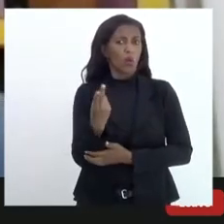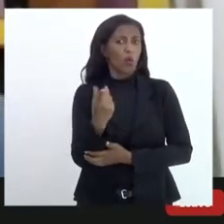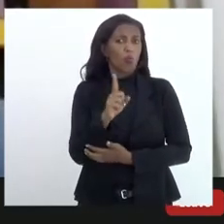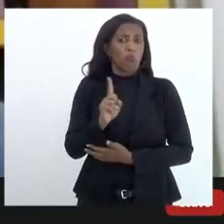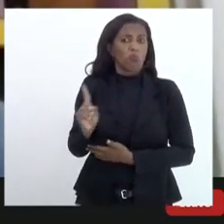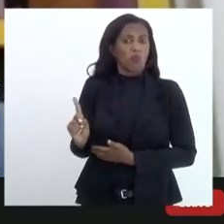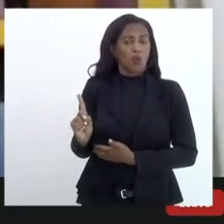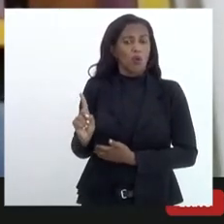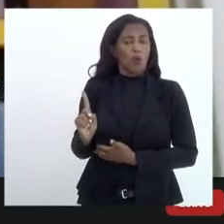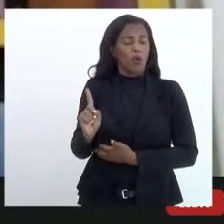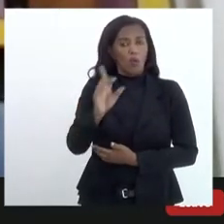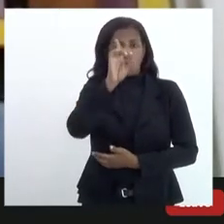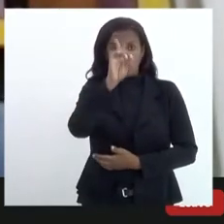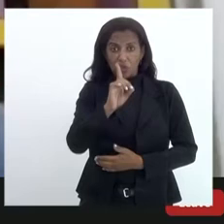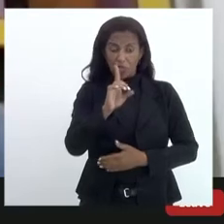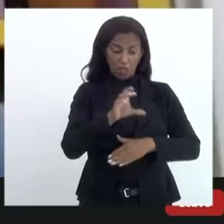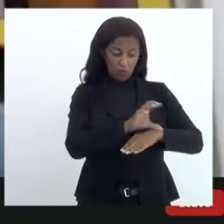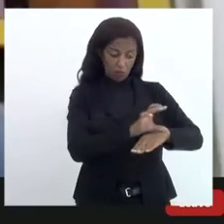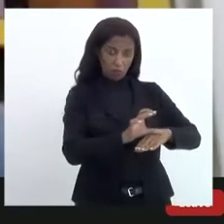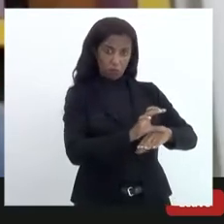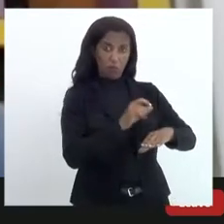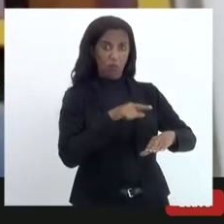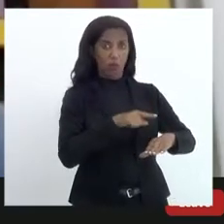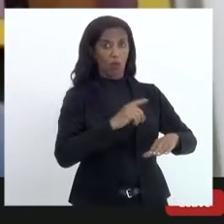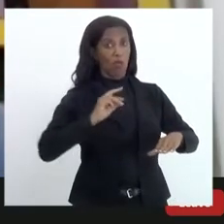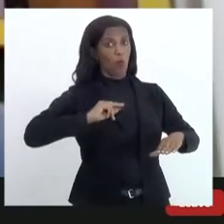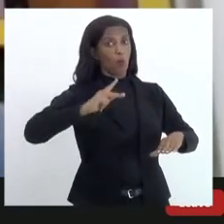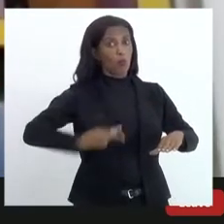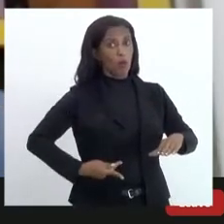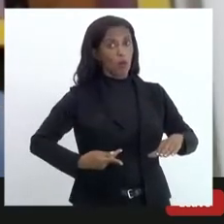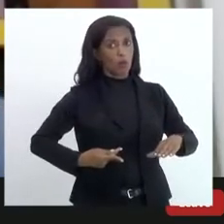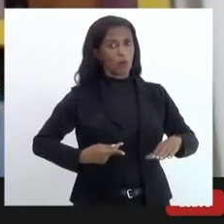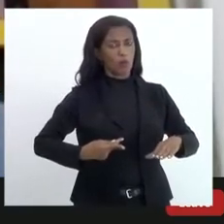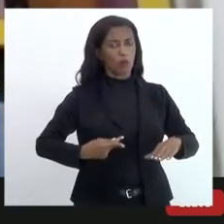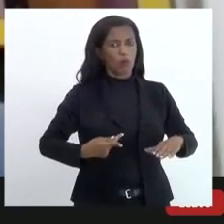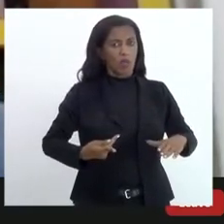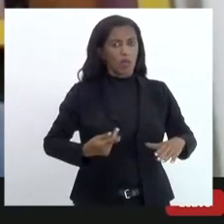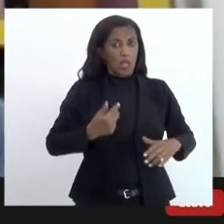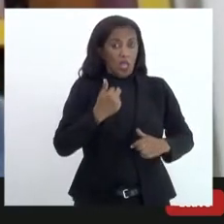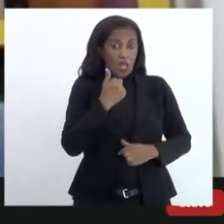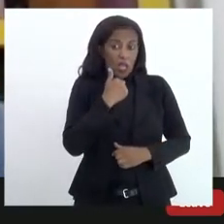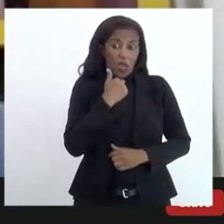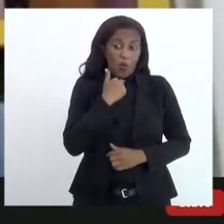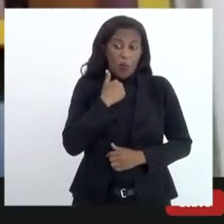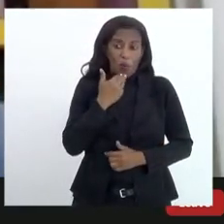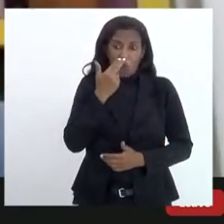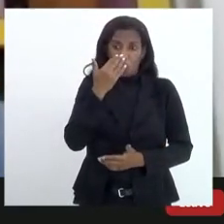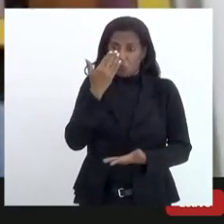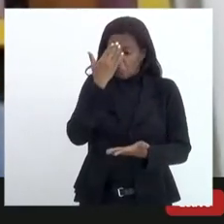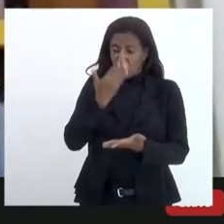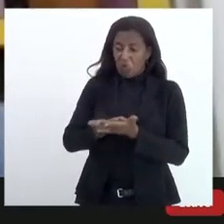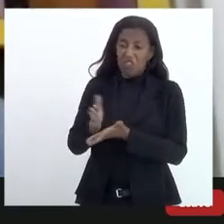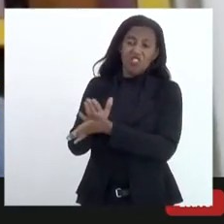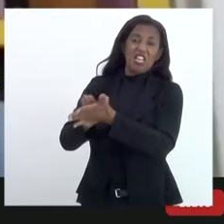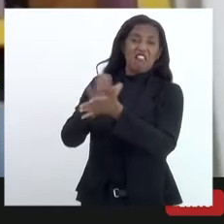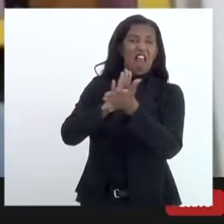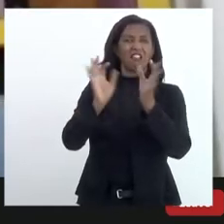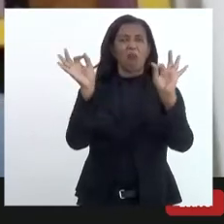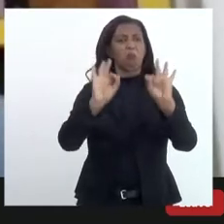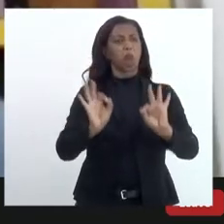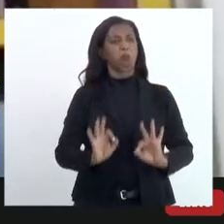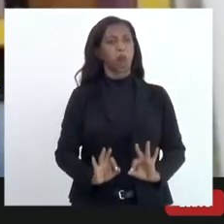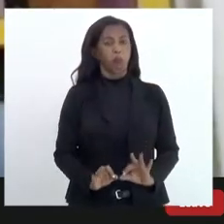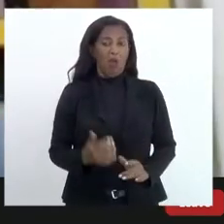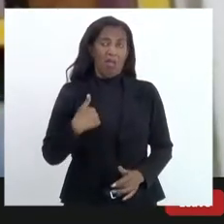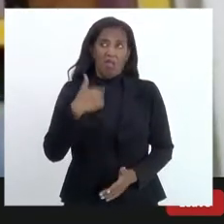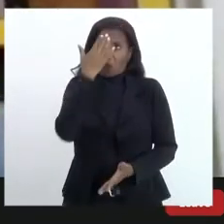Um direito constitucional, né? Um direito humano, na verdade, né? Eu posso não acreditar em ninguém, paciência, é um direito que a pessoa tem. Eu acredito